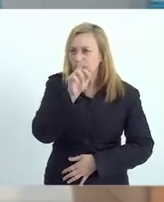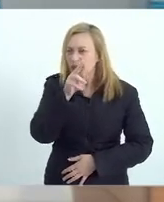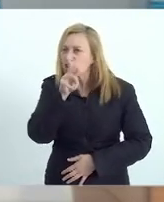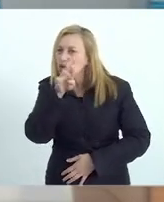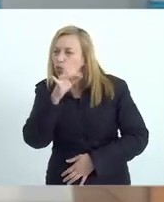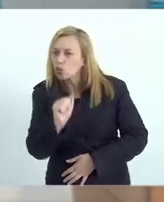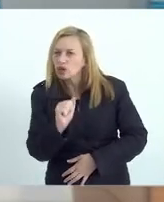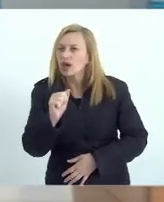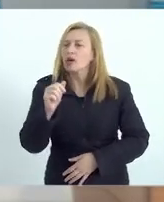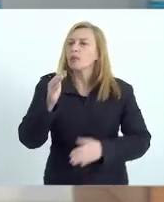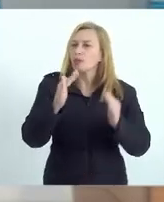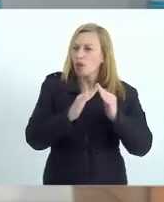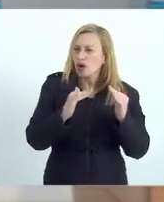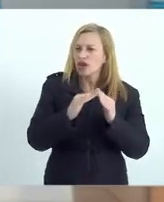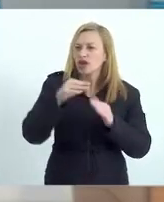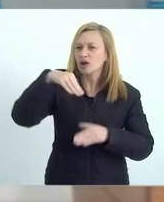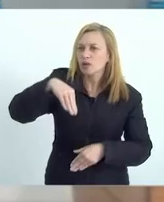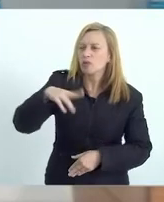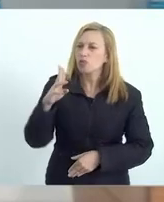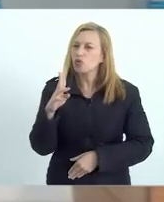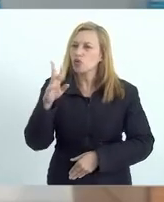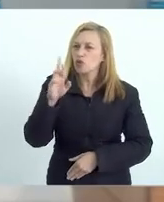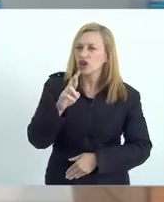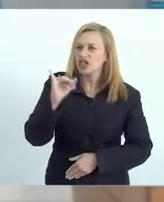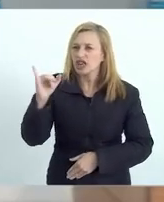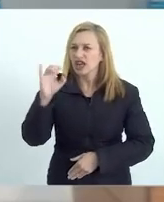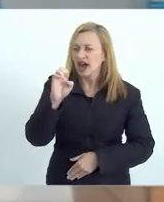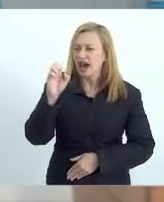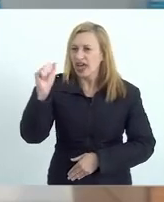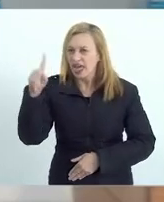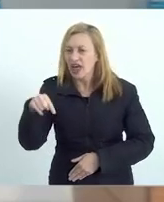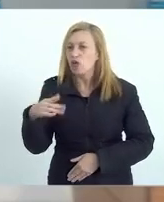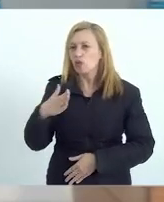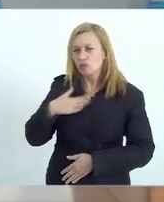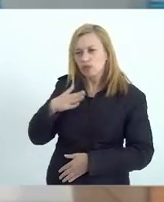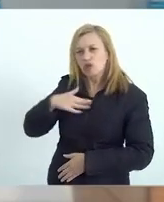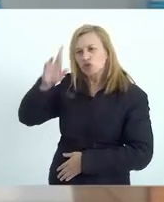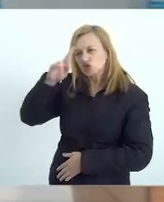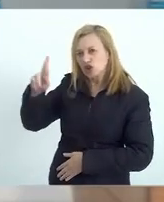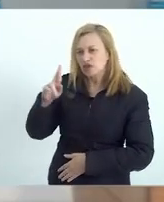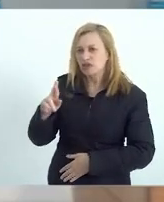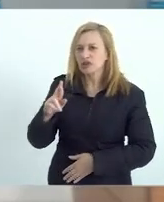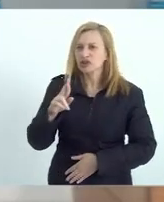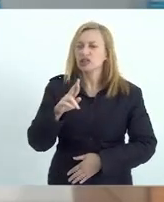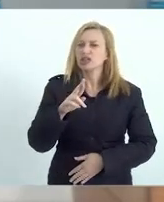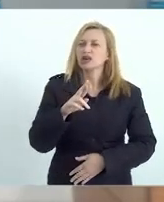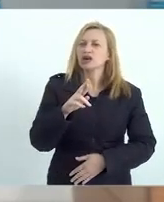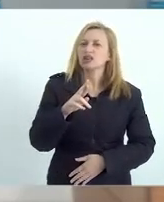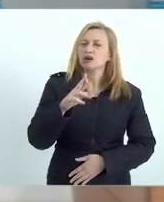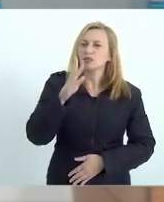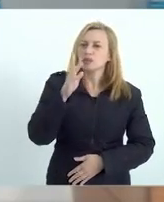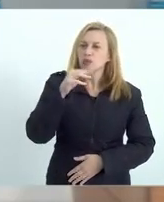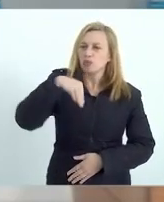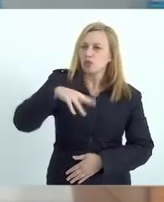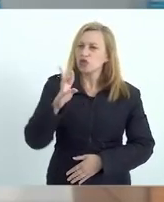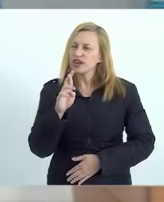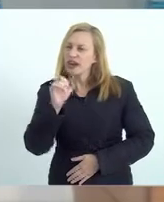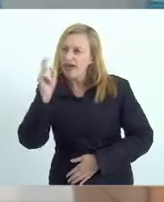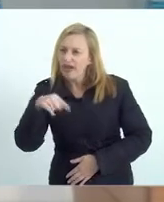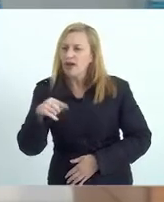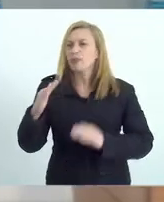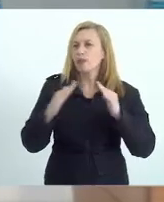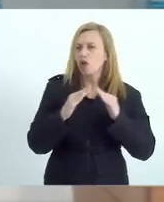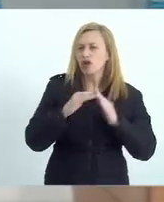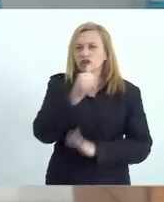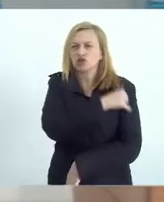eu moro em Muriaé e o meu comandante de Macaé a mora no Rio de Janeiro eu tenho um grande amigo